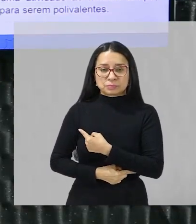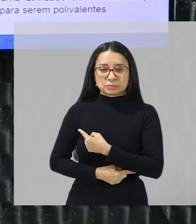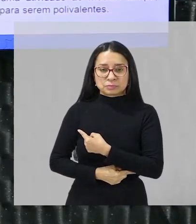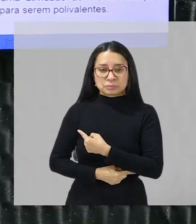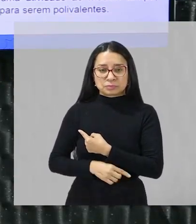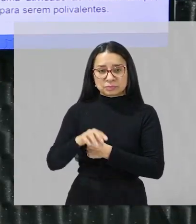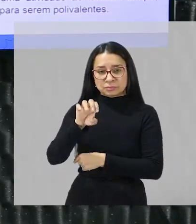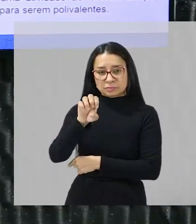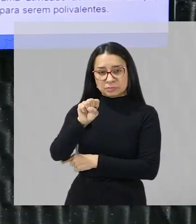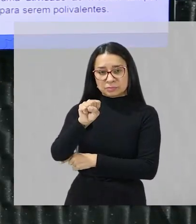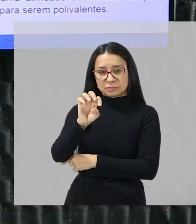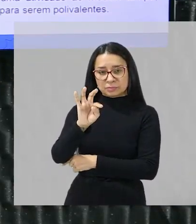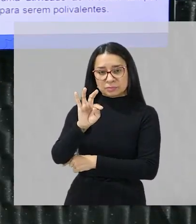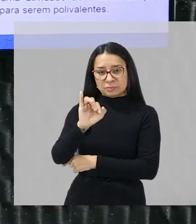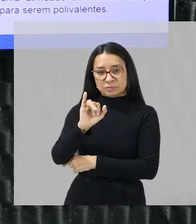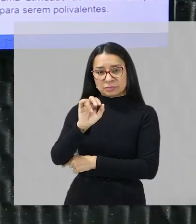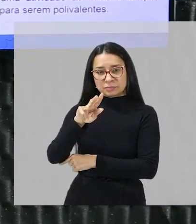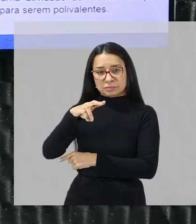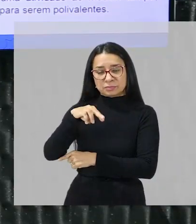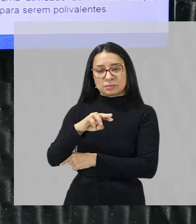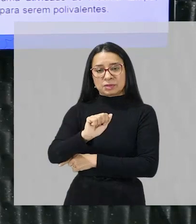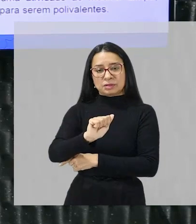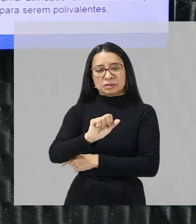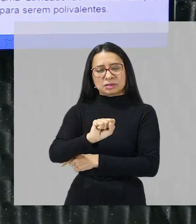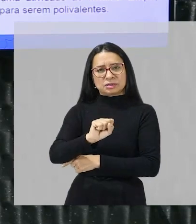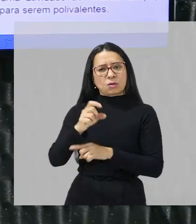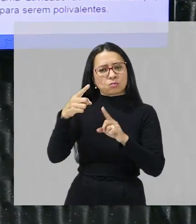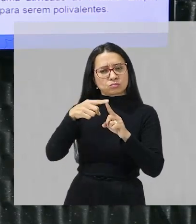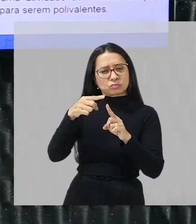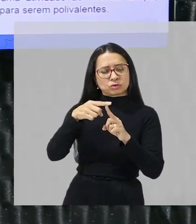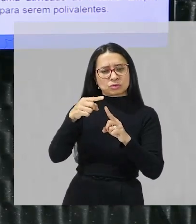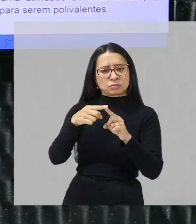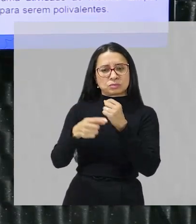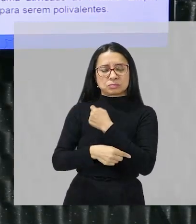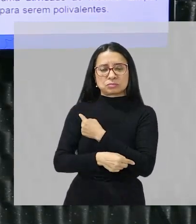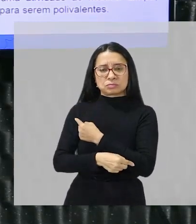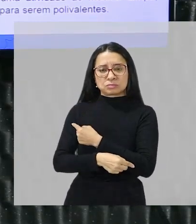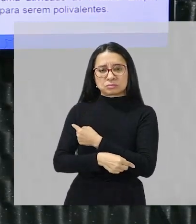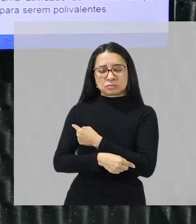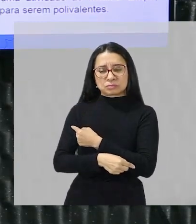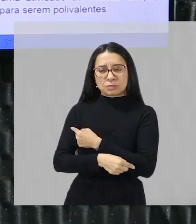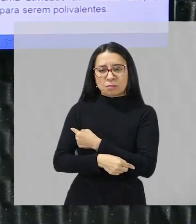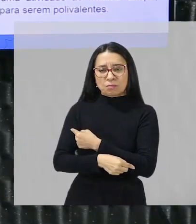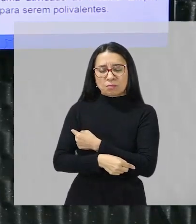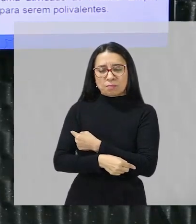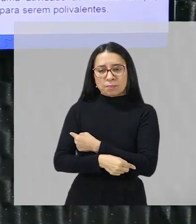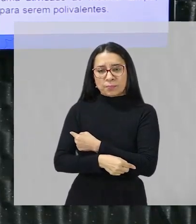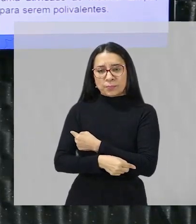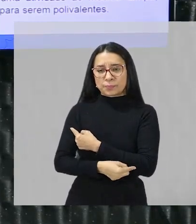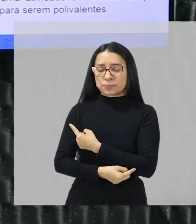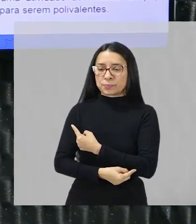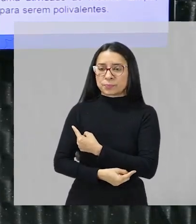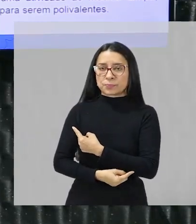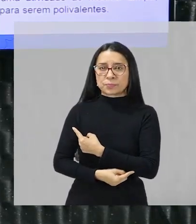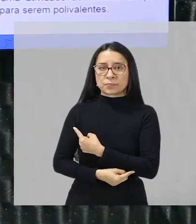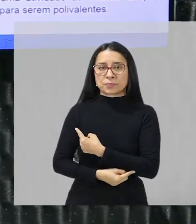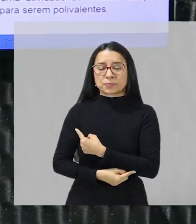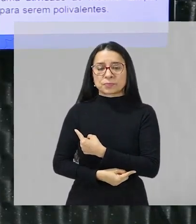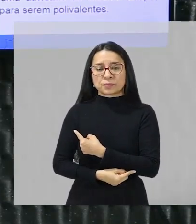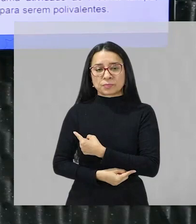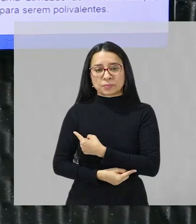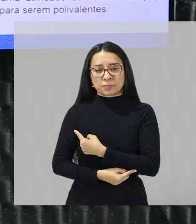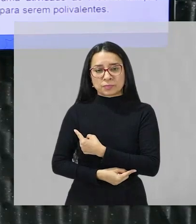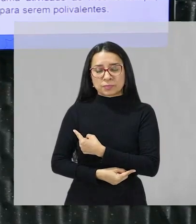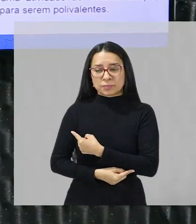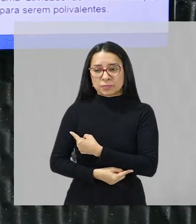opção melhor. Terceirização da produção, pois as mulheres precisam repassar para outras pessoas parte de seus